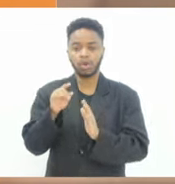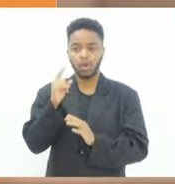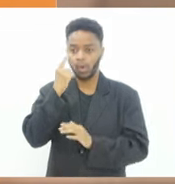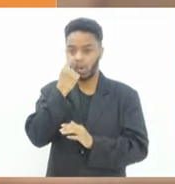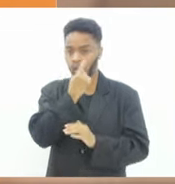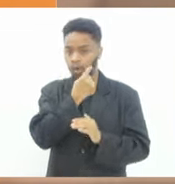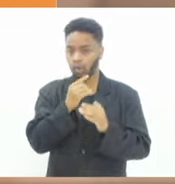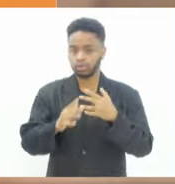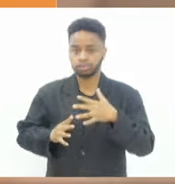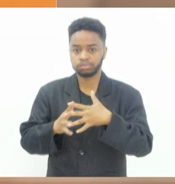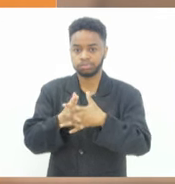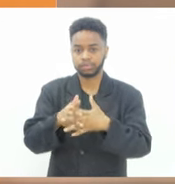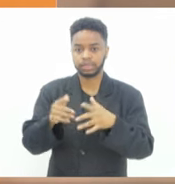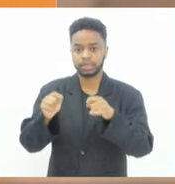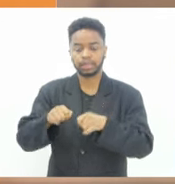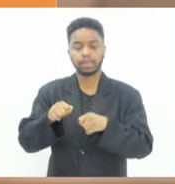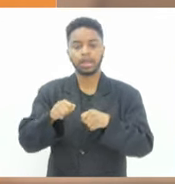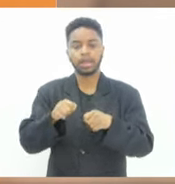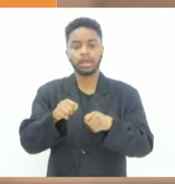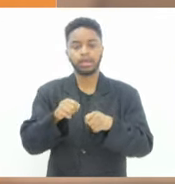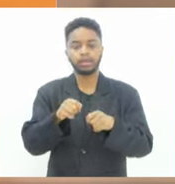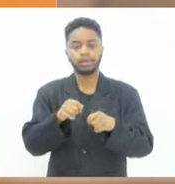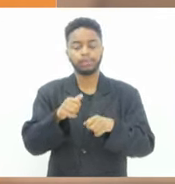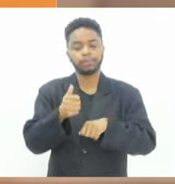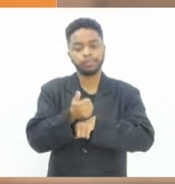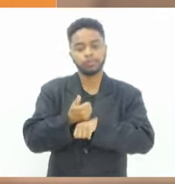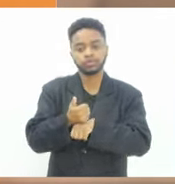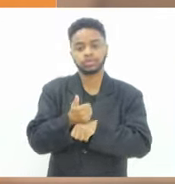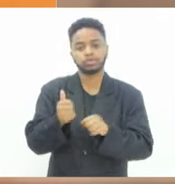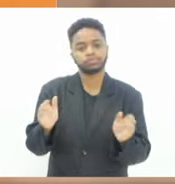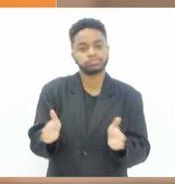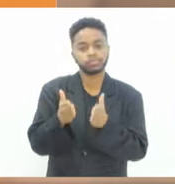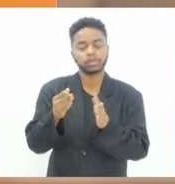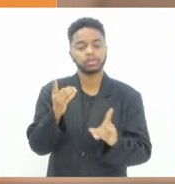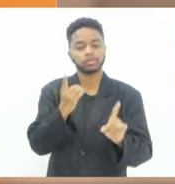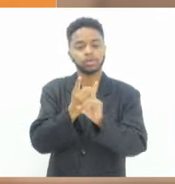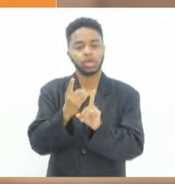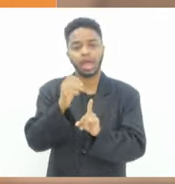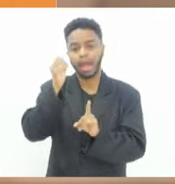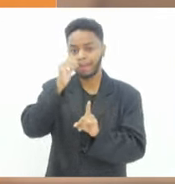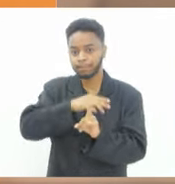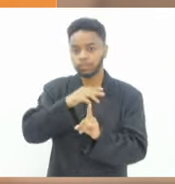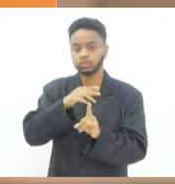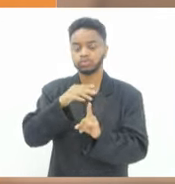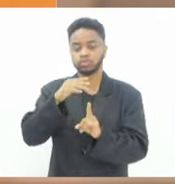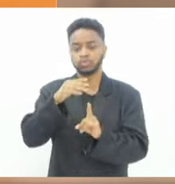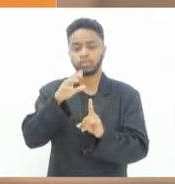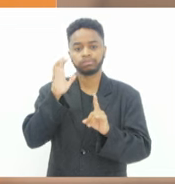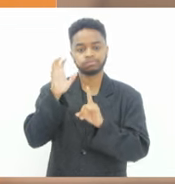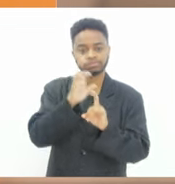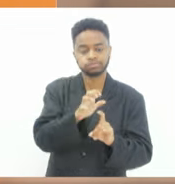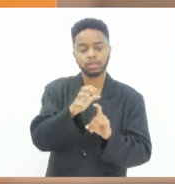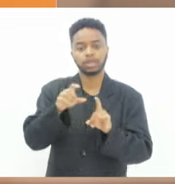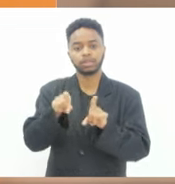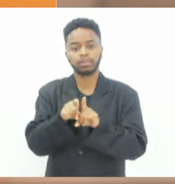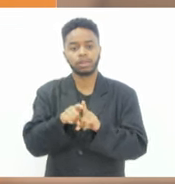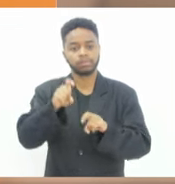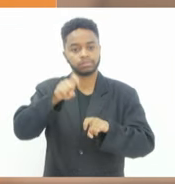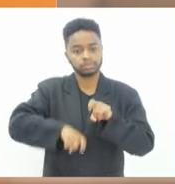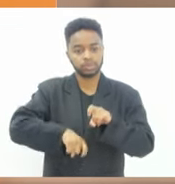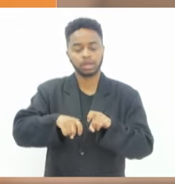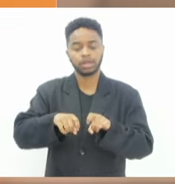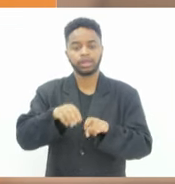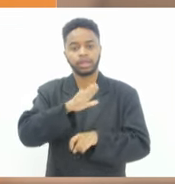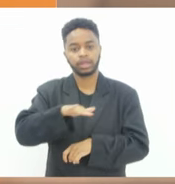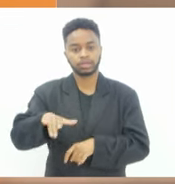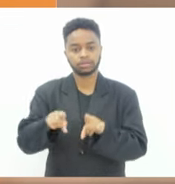capacitar profissionais para identificar sinais de abuso moral, físico e sexual em crianças e adolescentes.